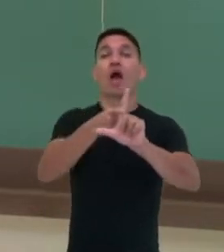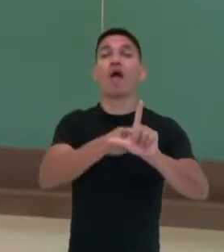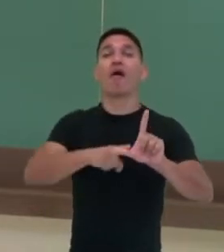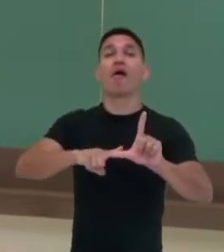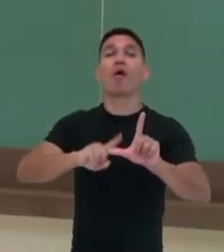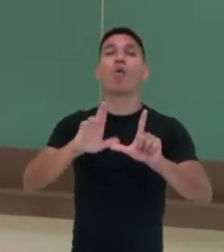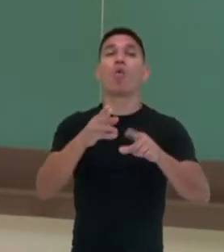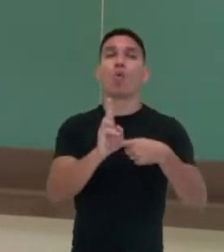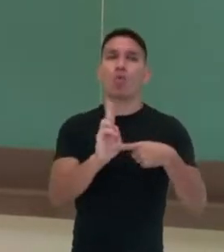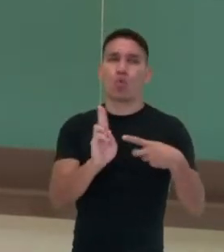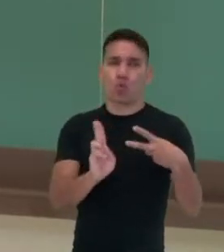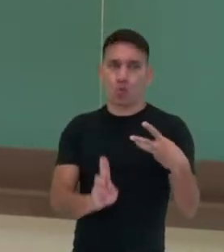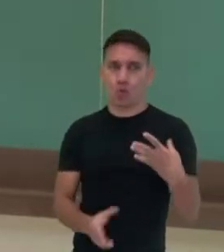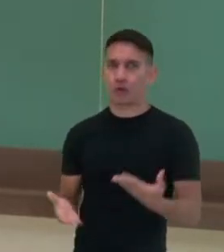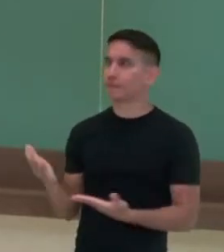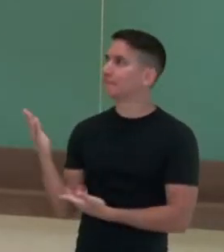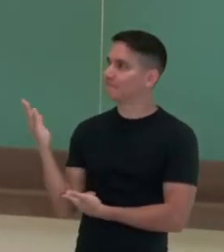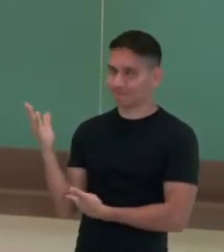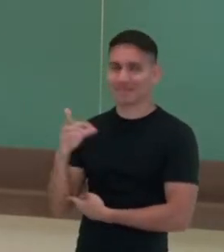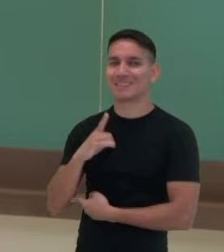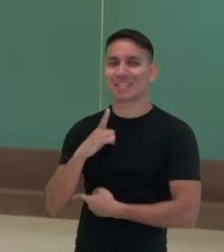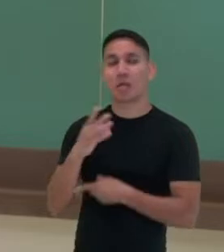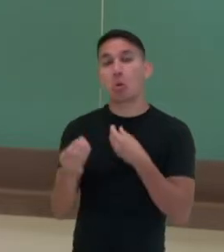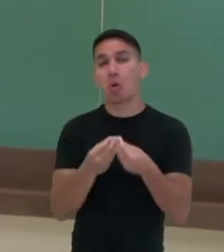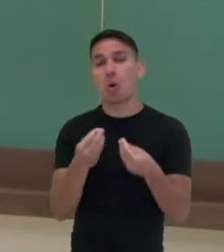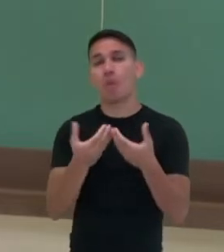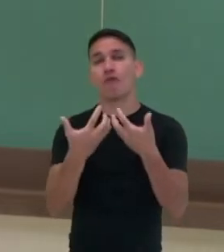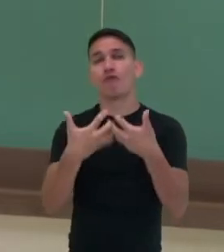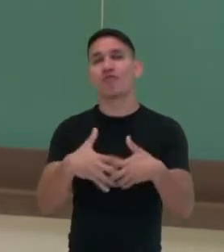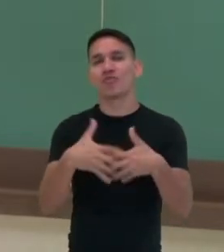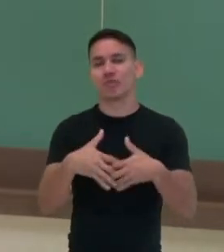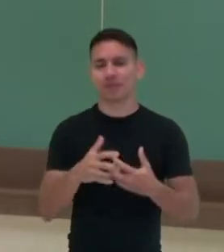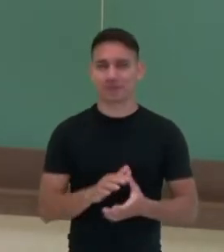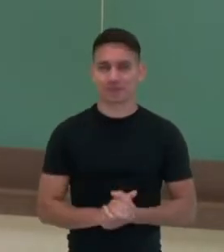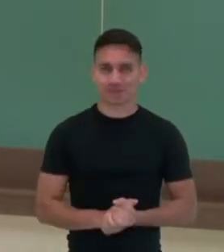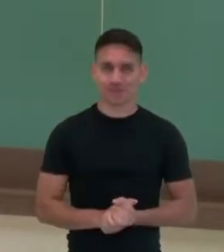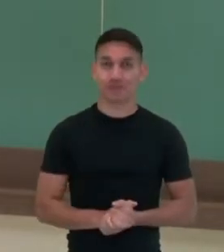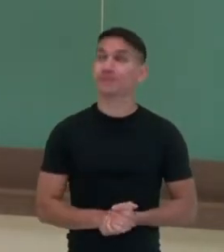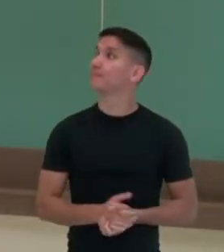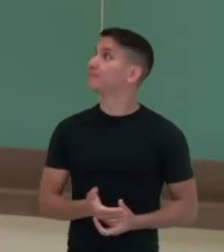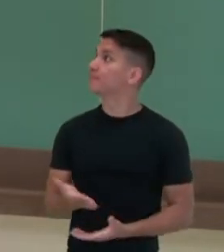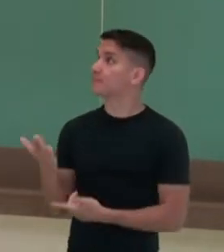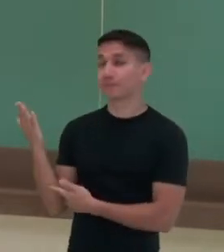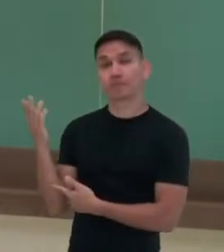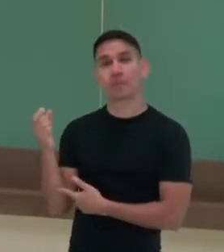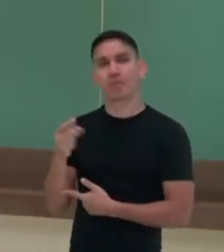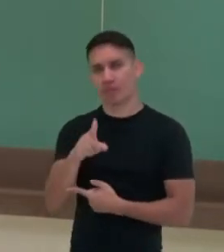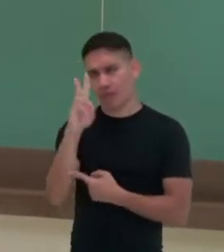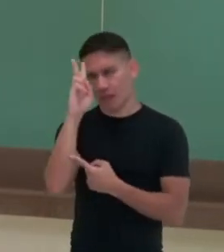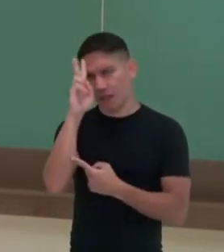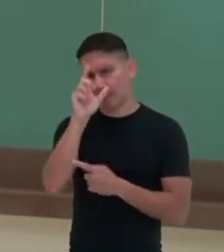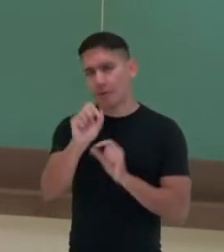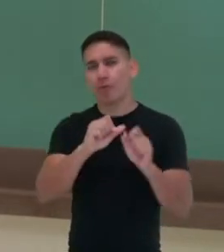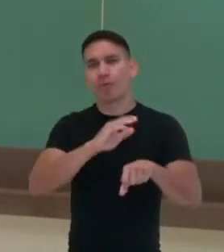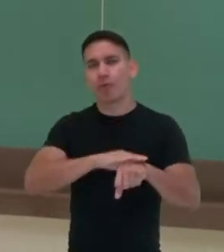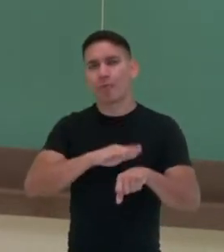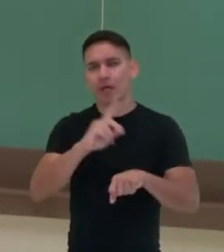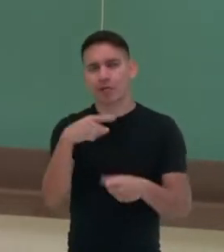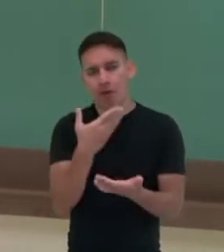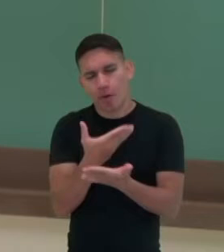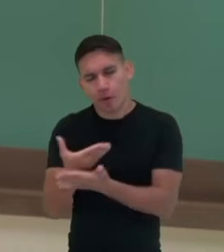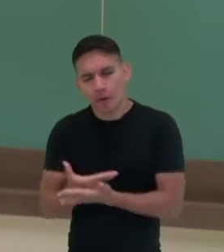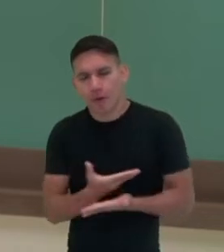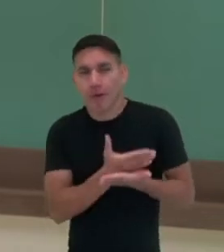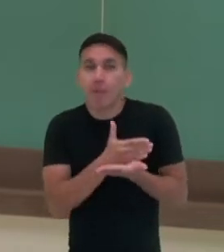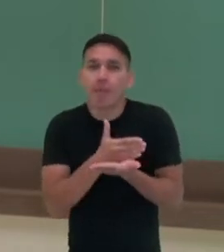à sua abertura. Então vamos lá conhecer um pouquinho sobre isso. Então, você lembra quando a gente começou a estudar um pouquinho sobre